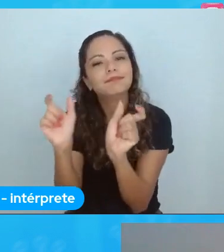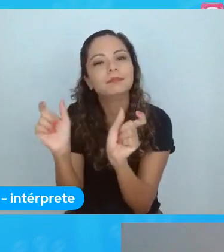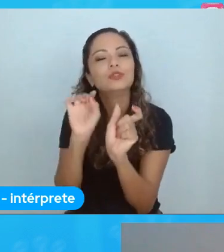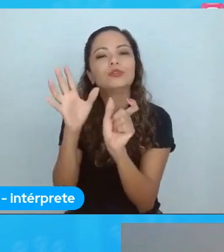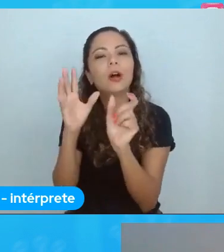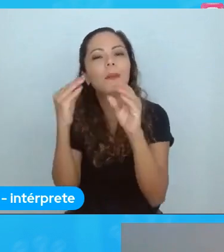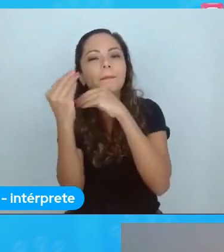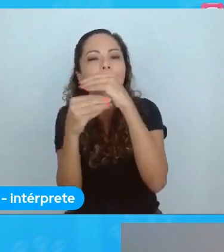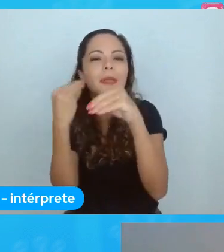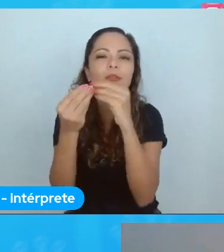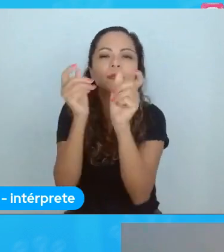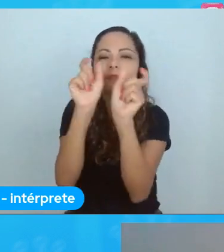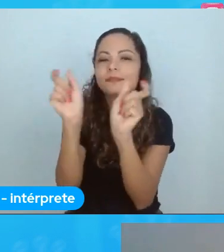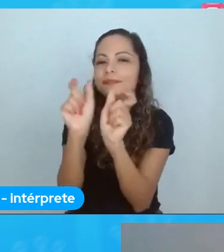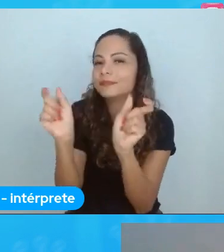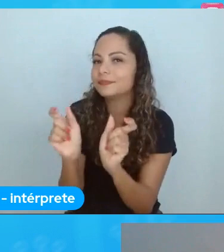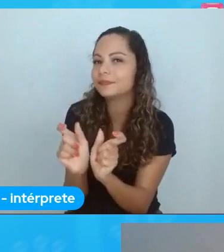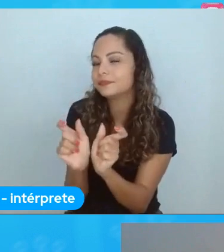mas